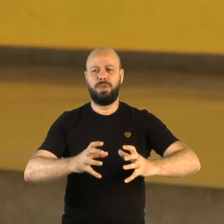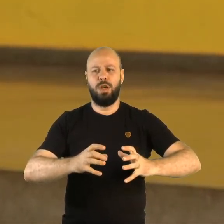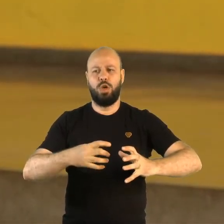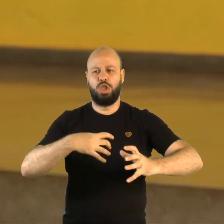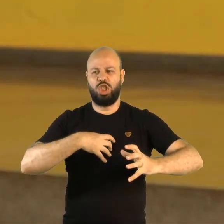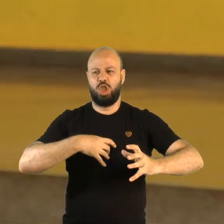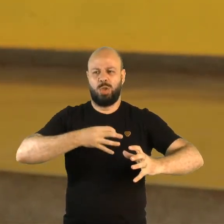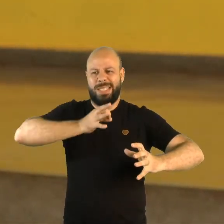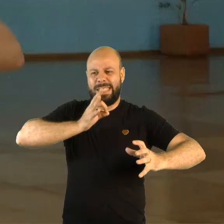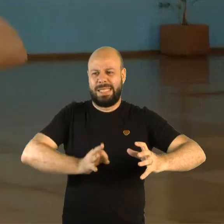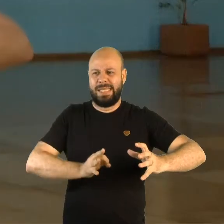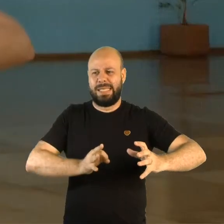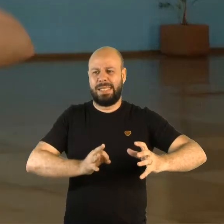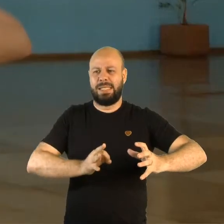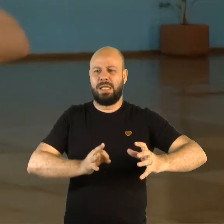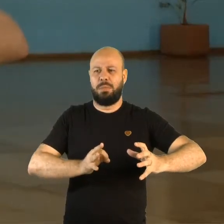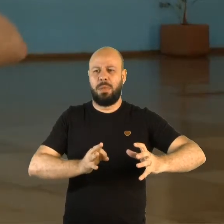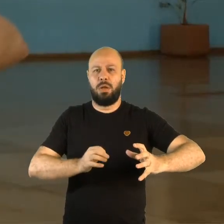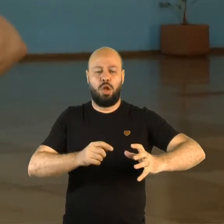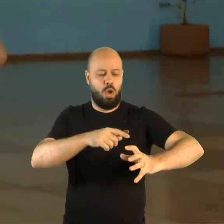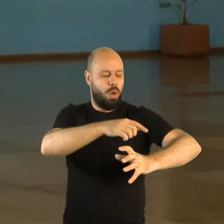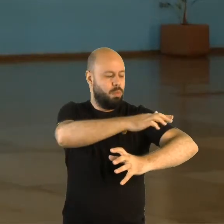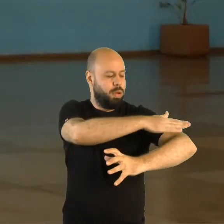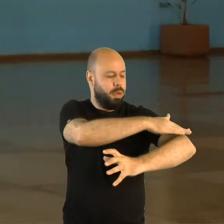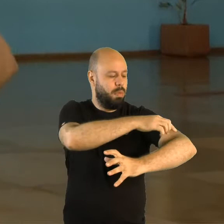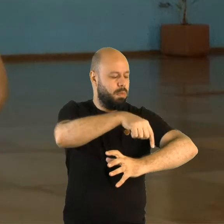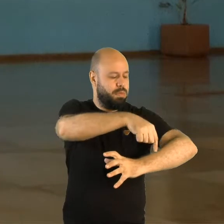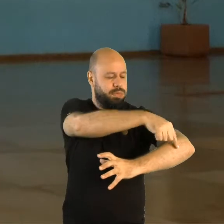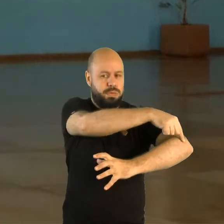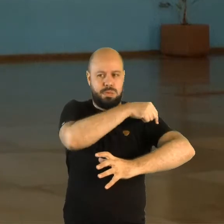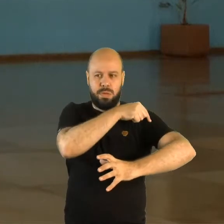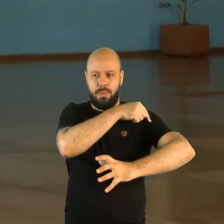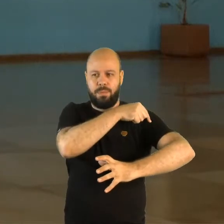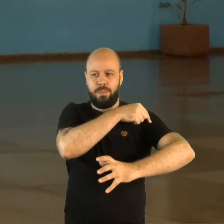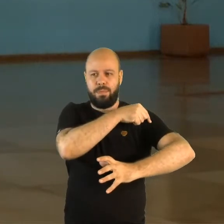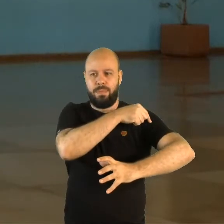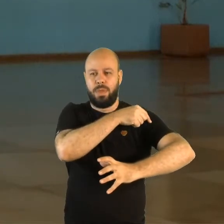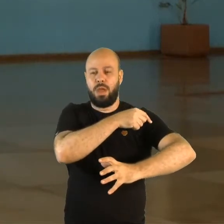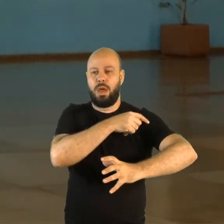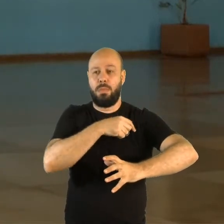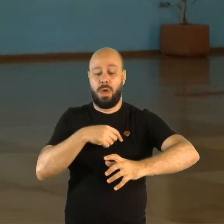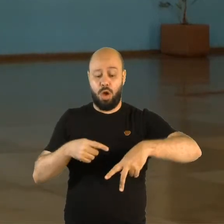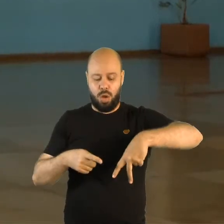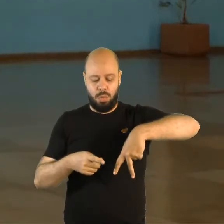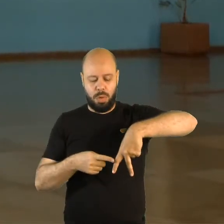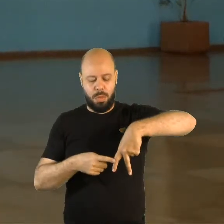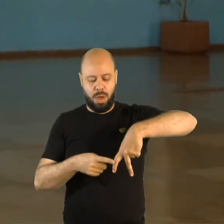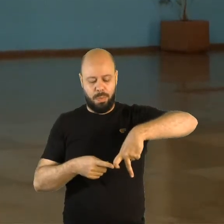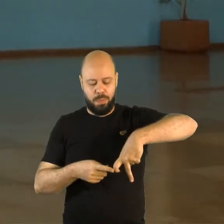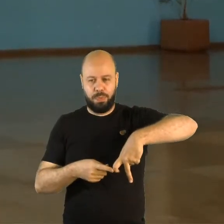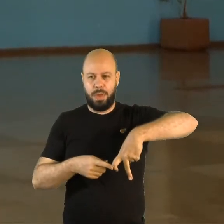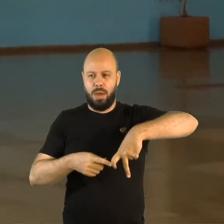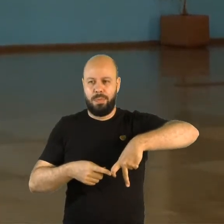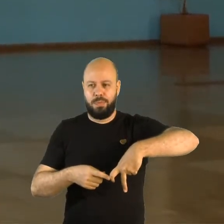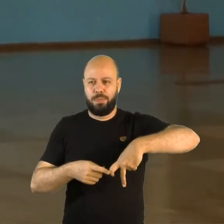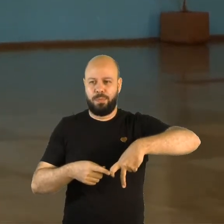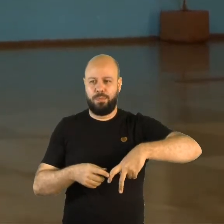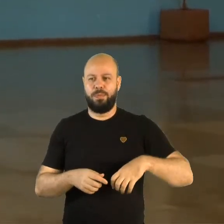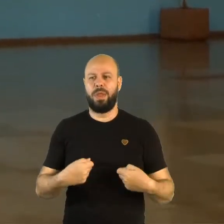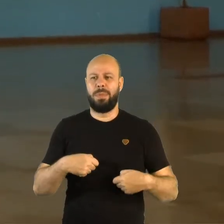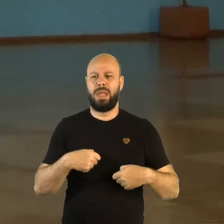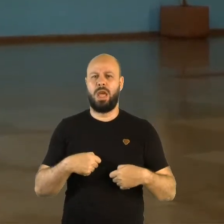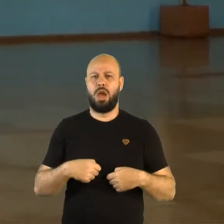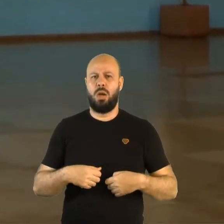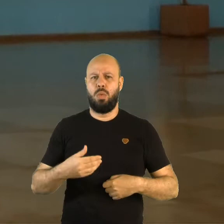forma é com o com os cotovelos flexionados com os joelhos flexionados aonde a gente